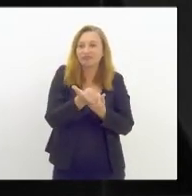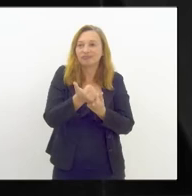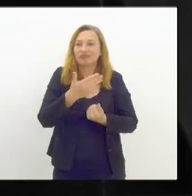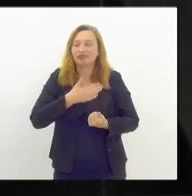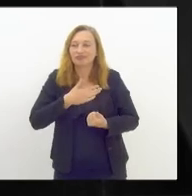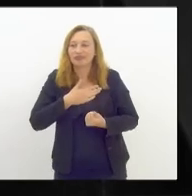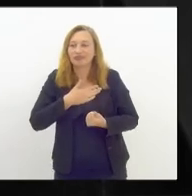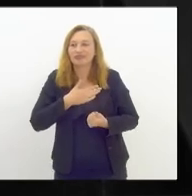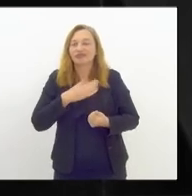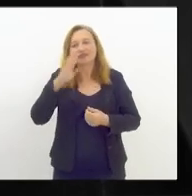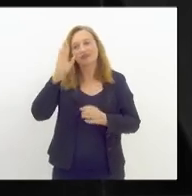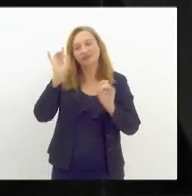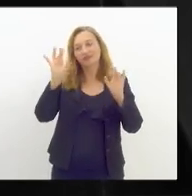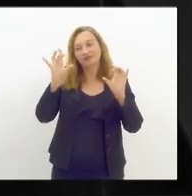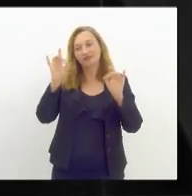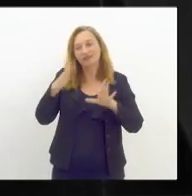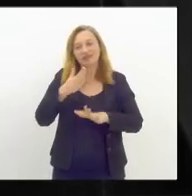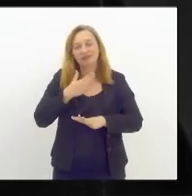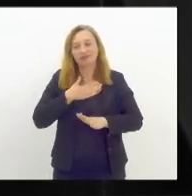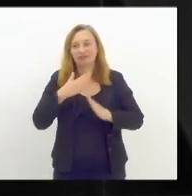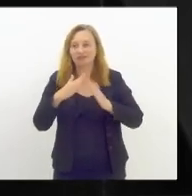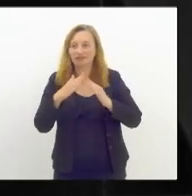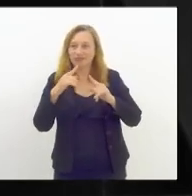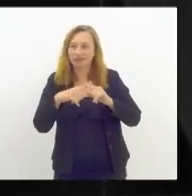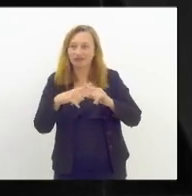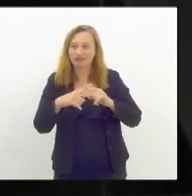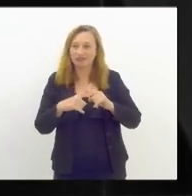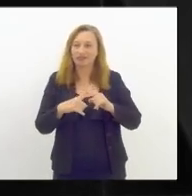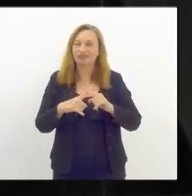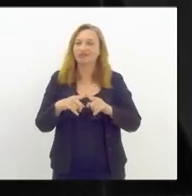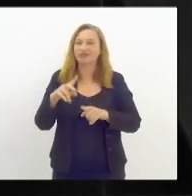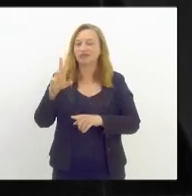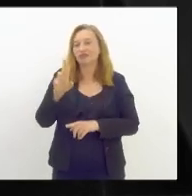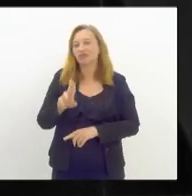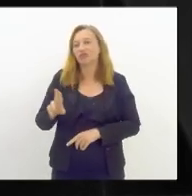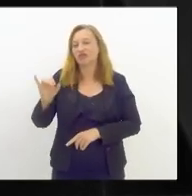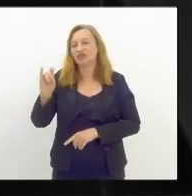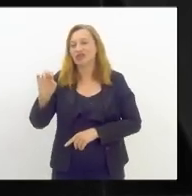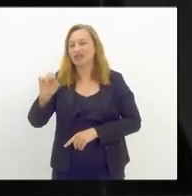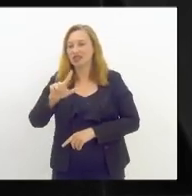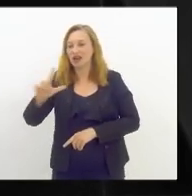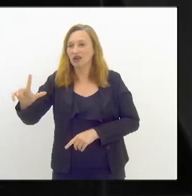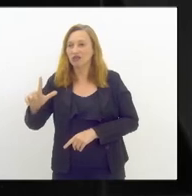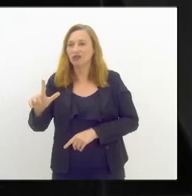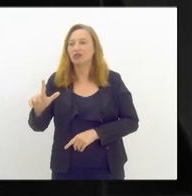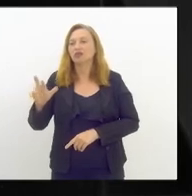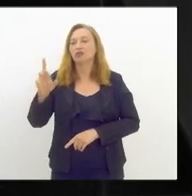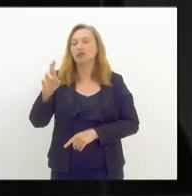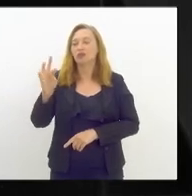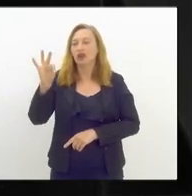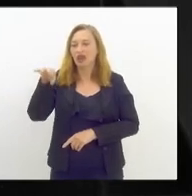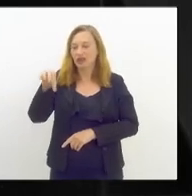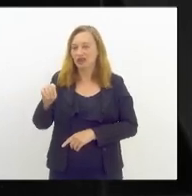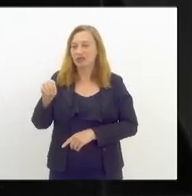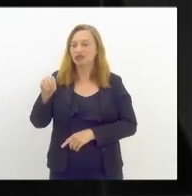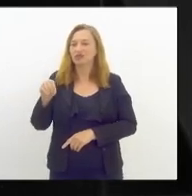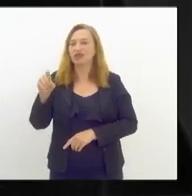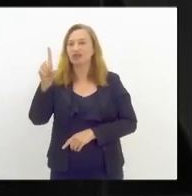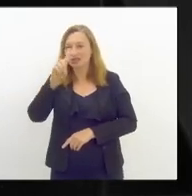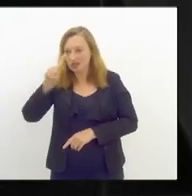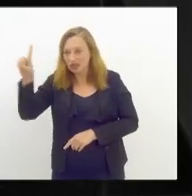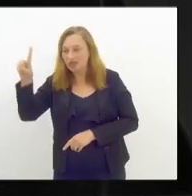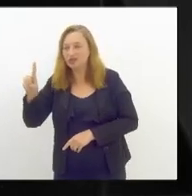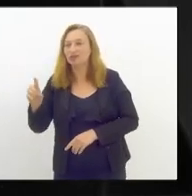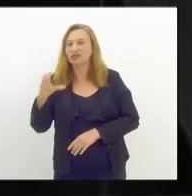em especial minha igreja a igreja Universal do Reino de Deus os evangélicos da Assembleia de Deus os